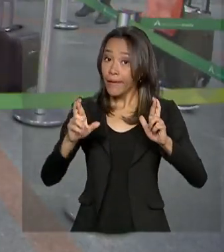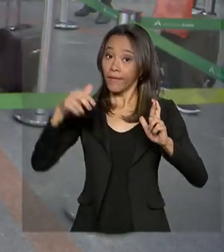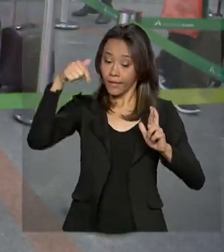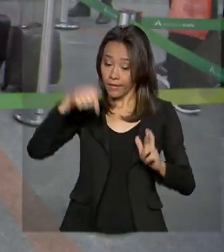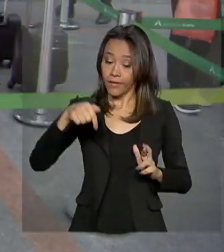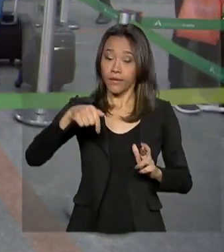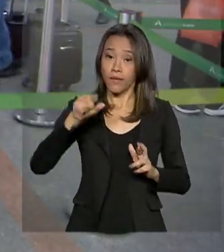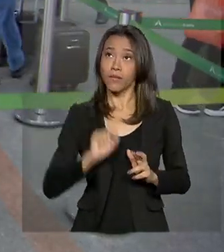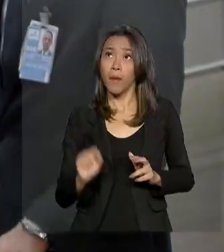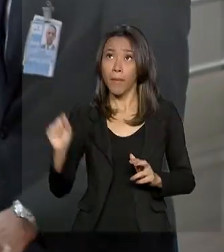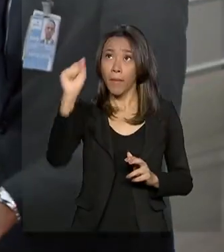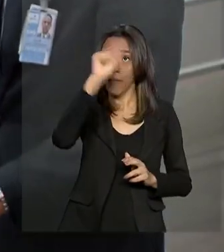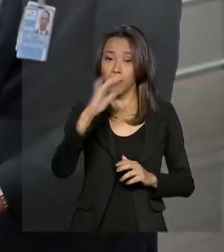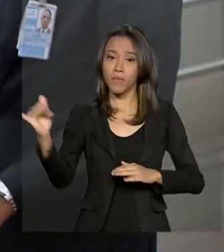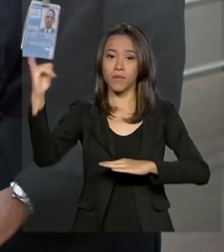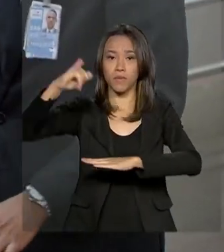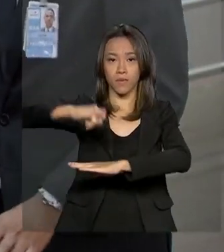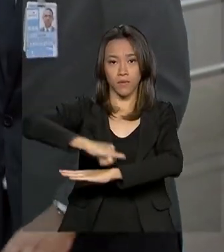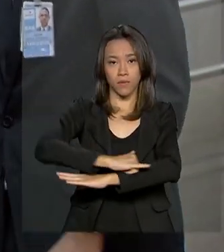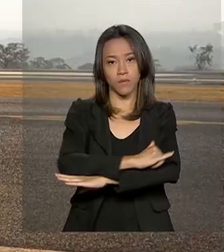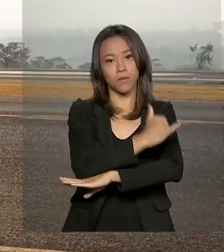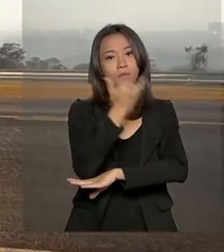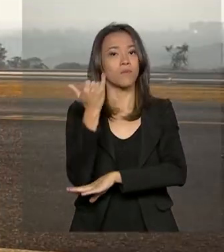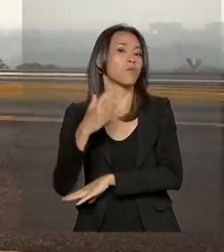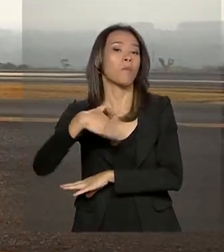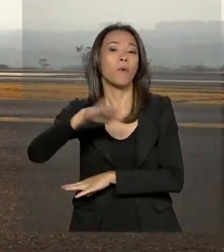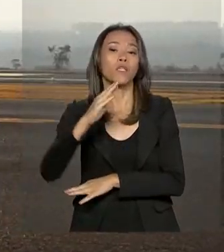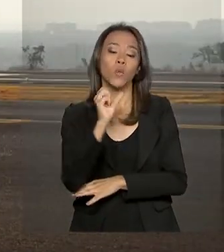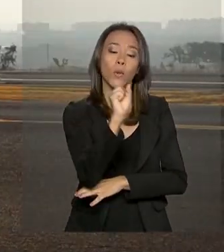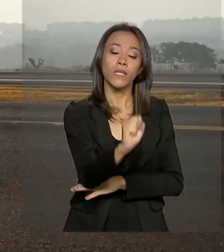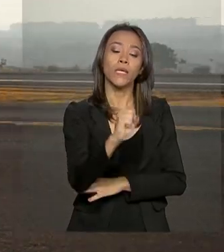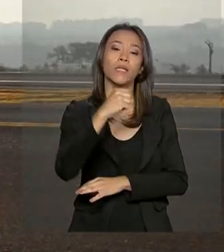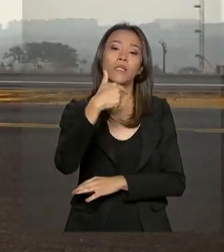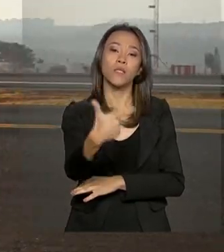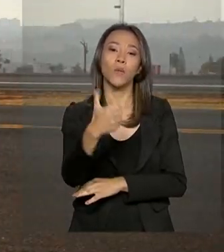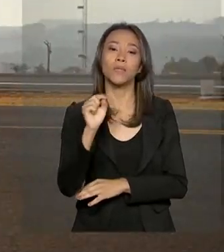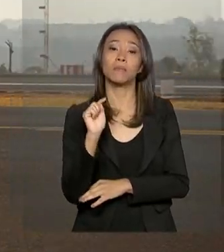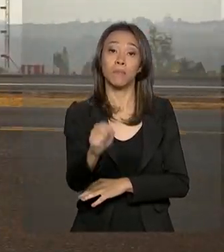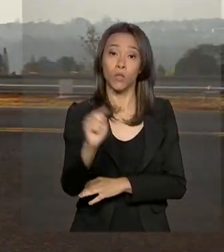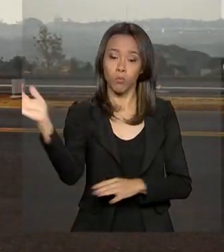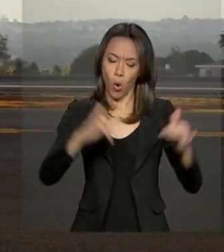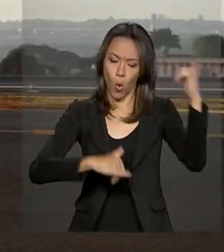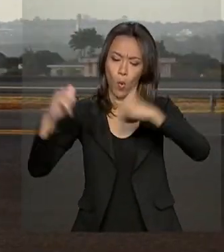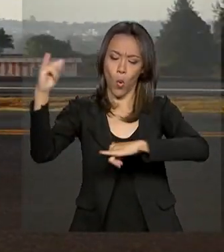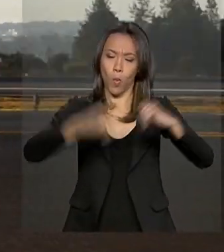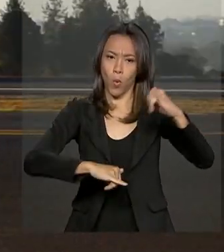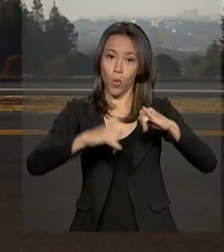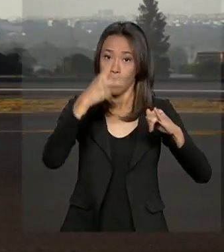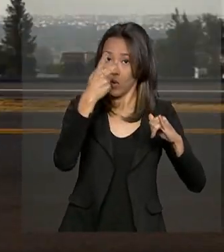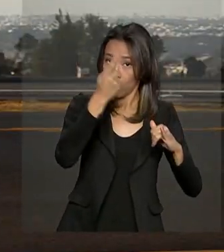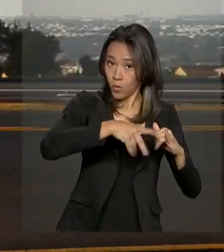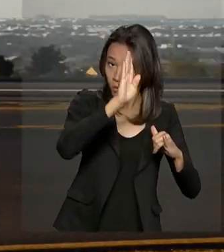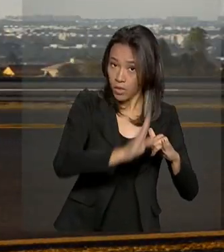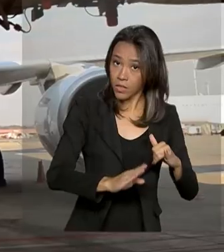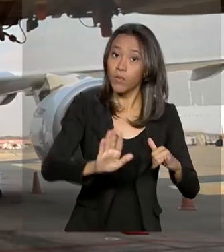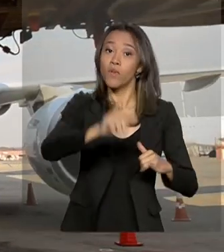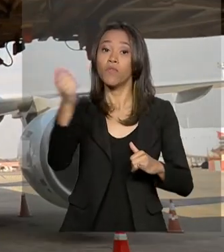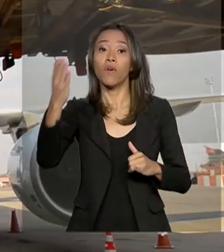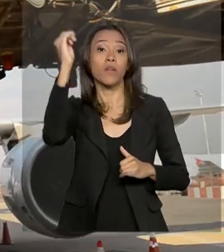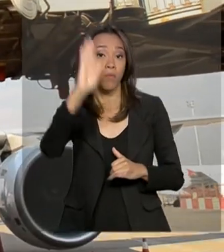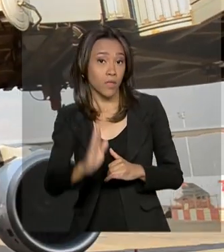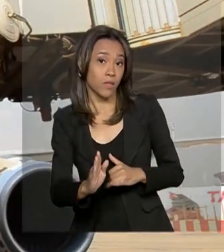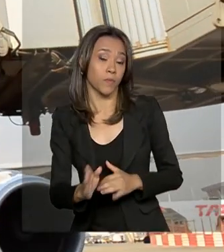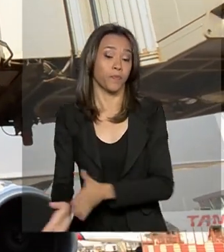nesses aeroportos sejam registrados mais de 82 mil pousos e decolagens entre voos domésticos e internacionais.